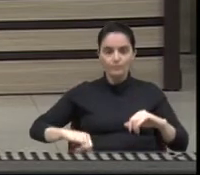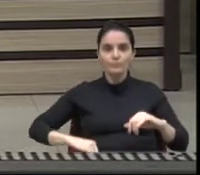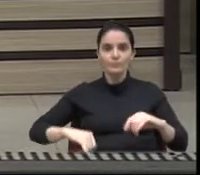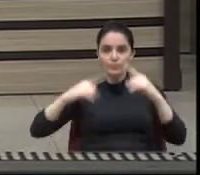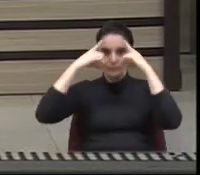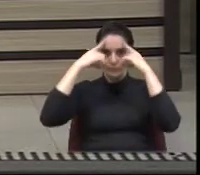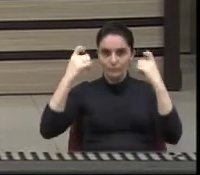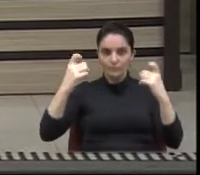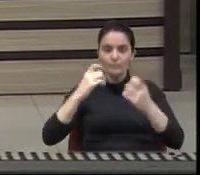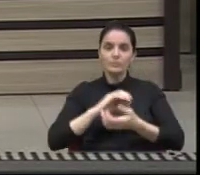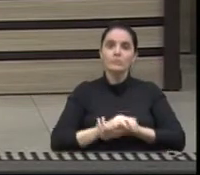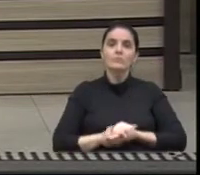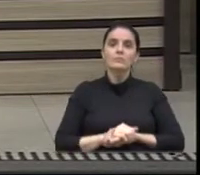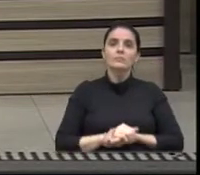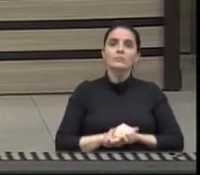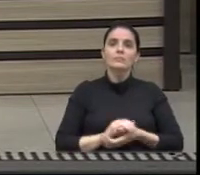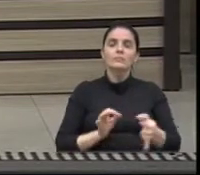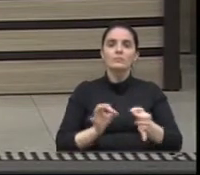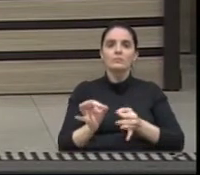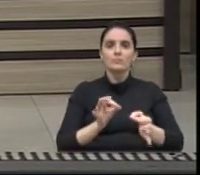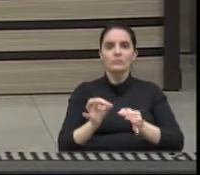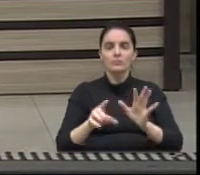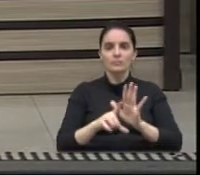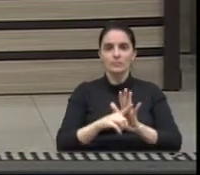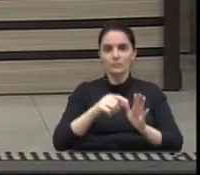competentes. Projeto de Lei